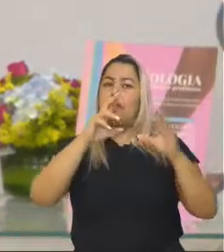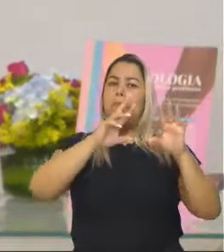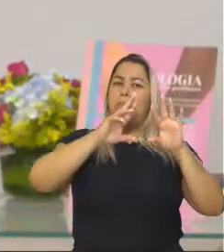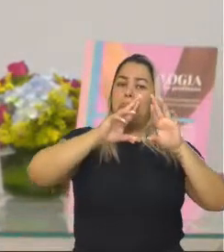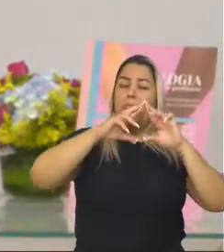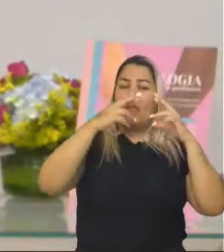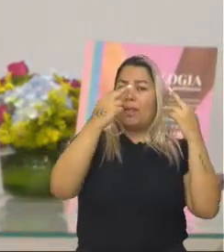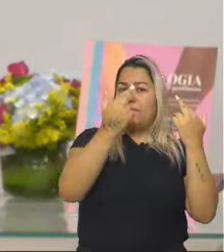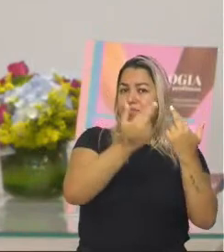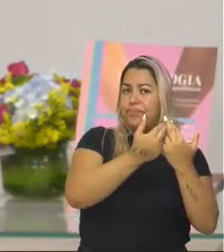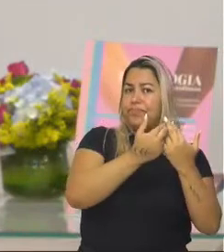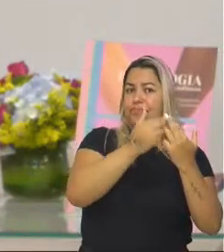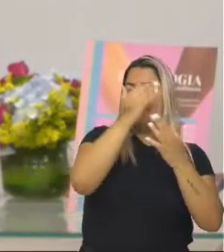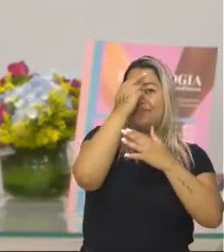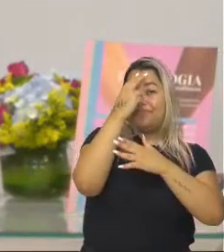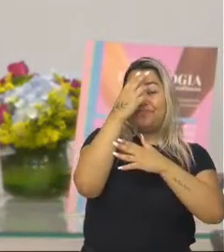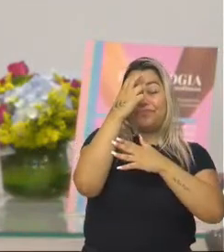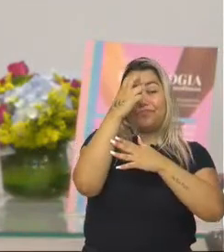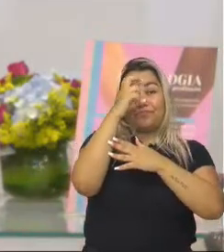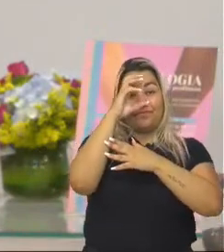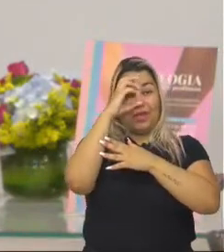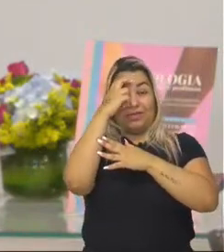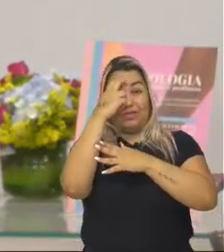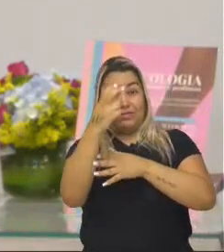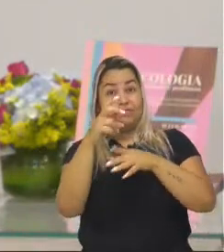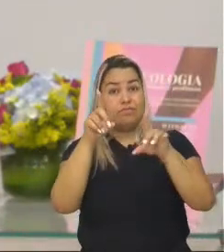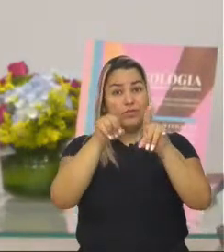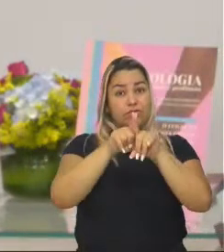artigos científicos que versam do campo